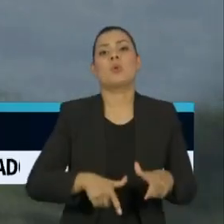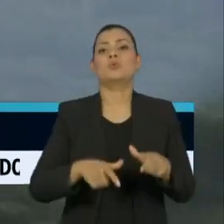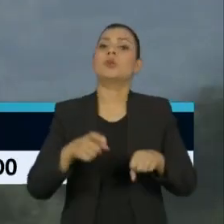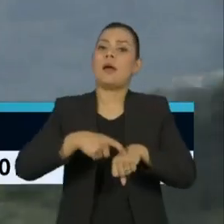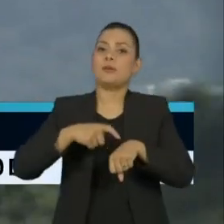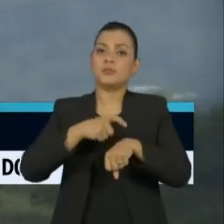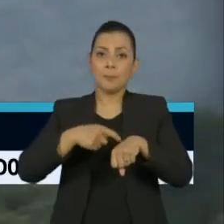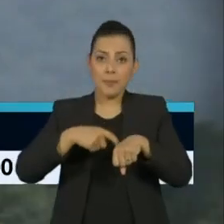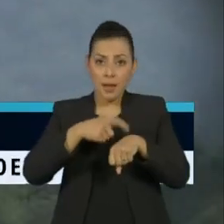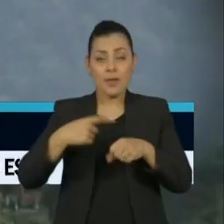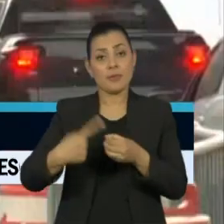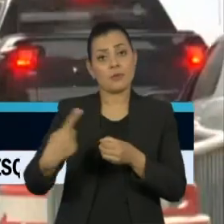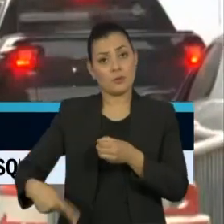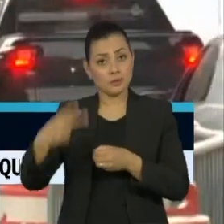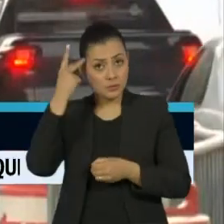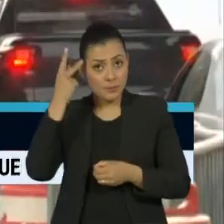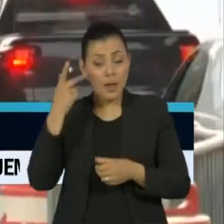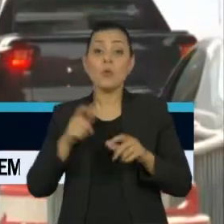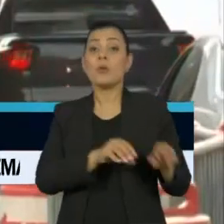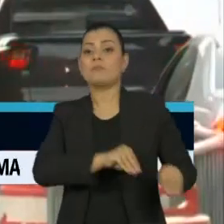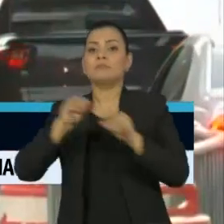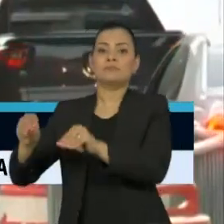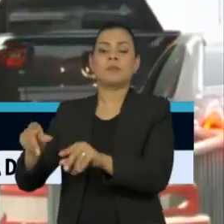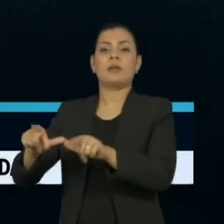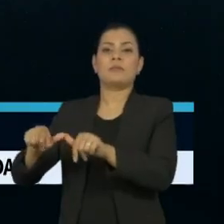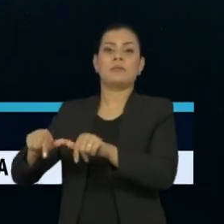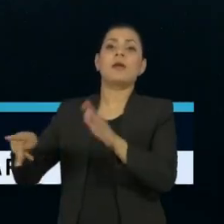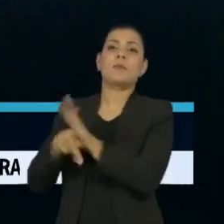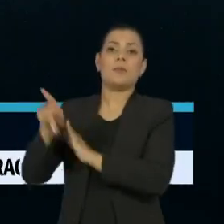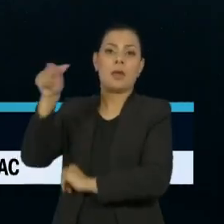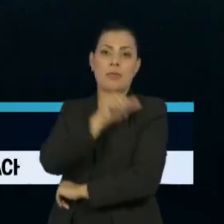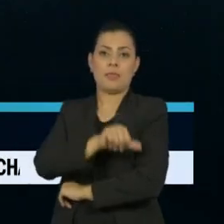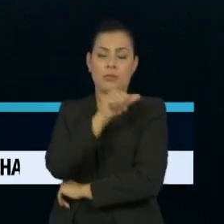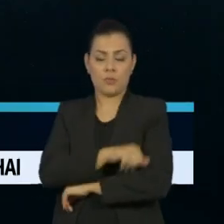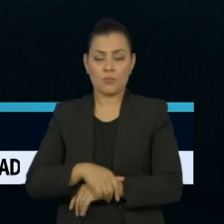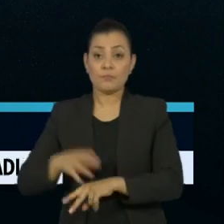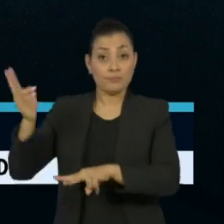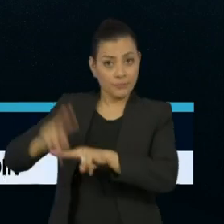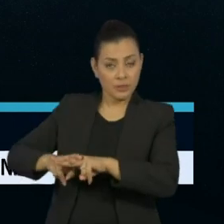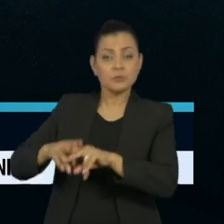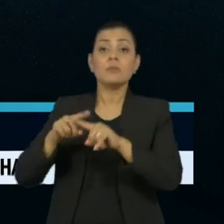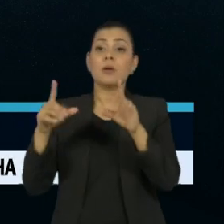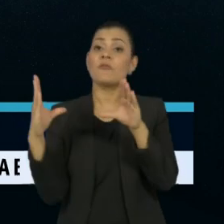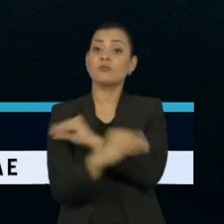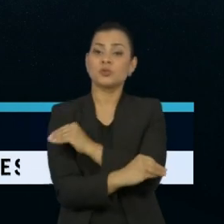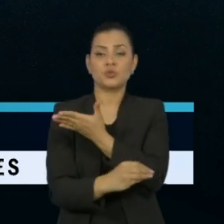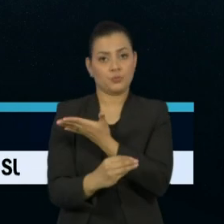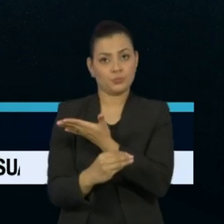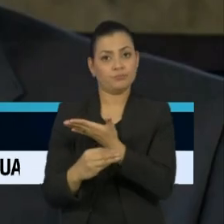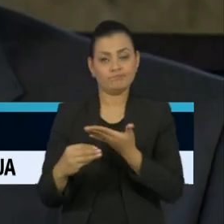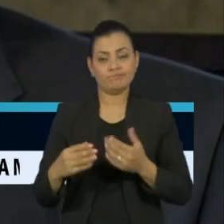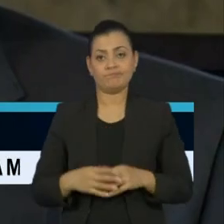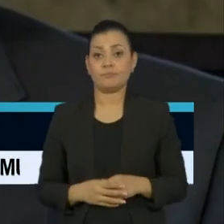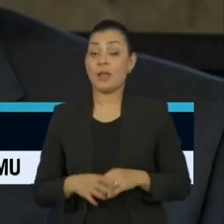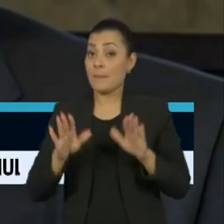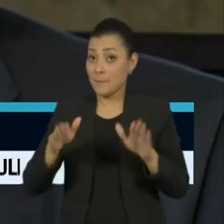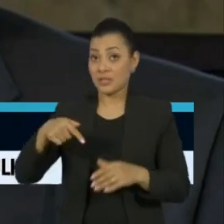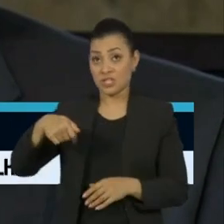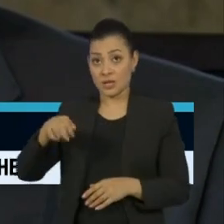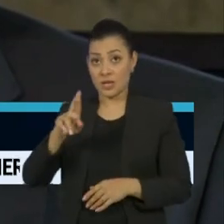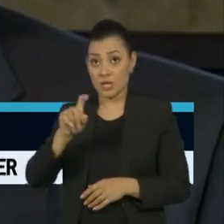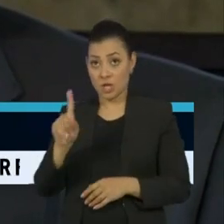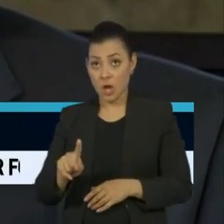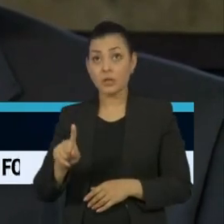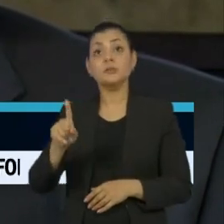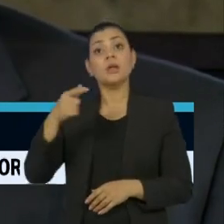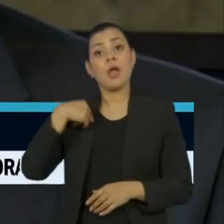e transferido para a penitenciária de Bangu, no Rio de Janeiro. Márcia Aguiar estava foragida desde então. Queiroz é acusado